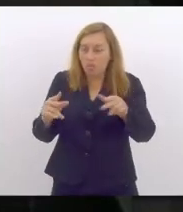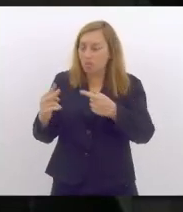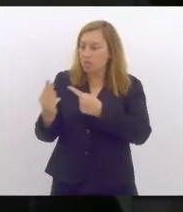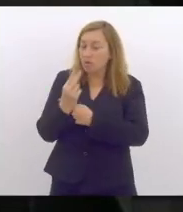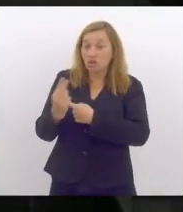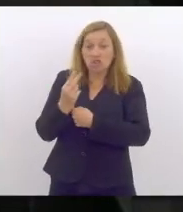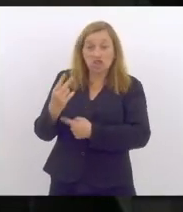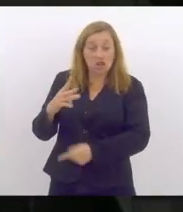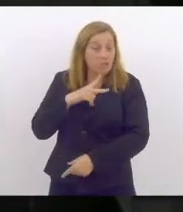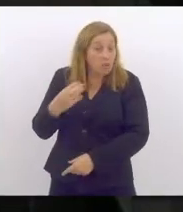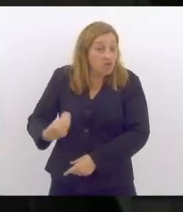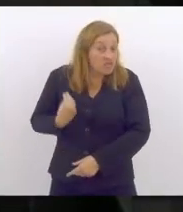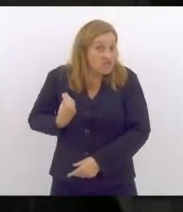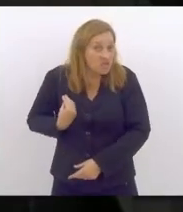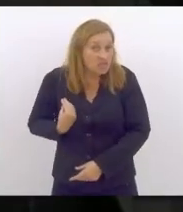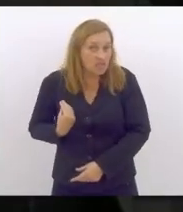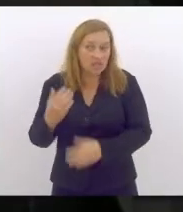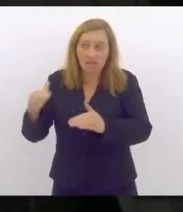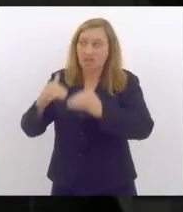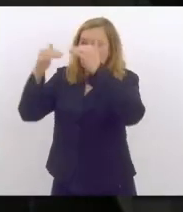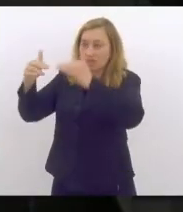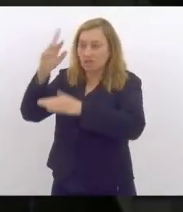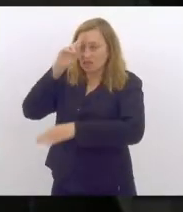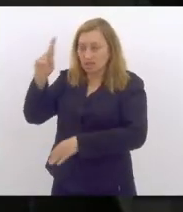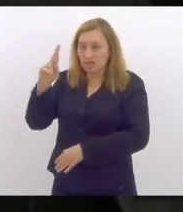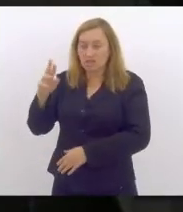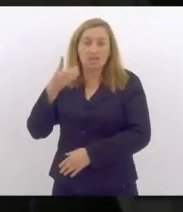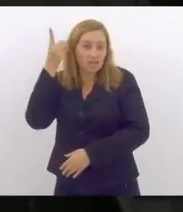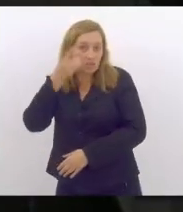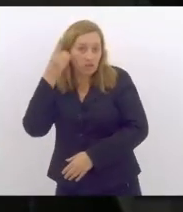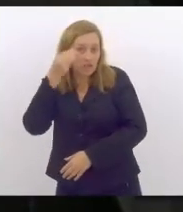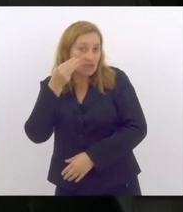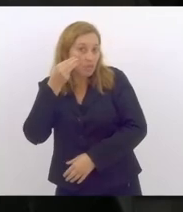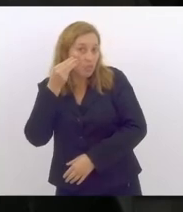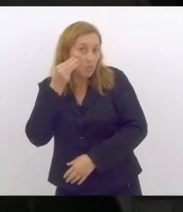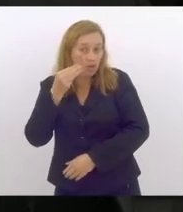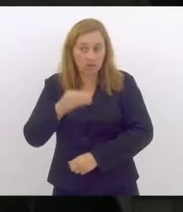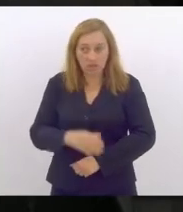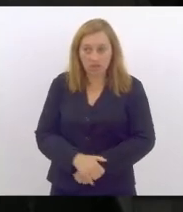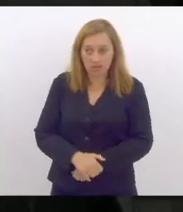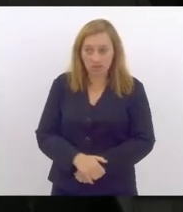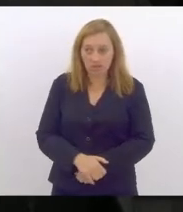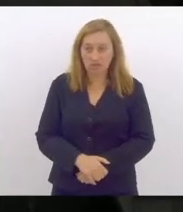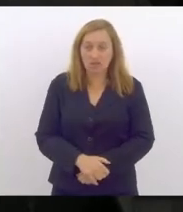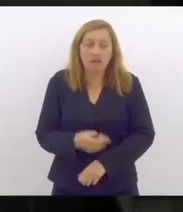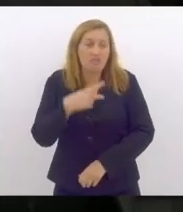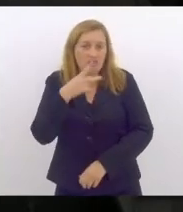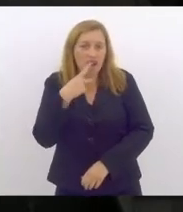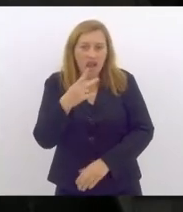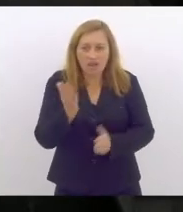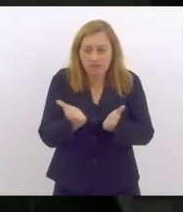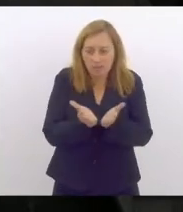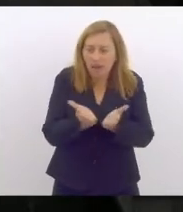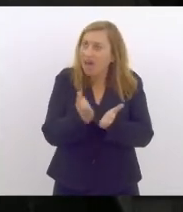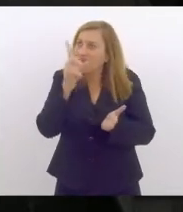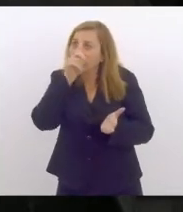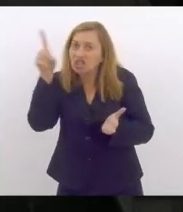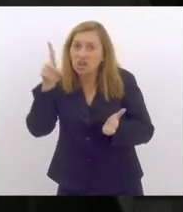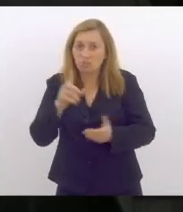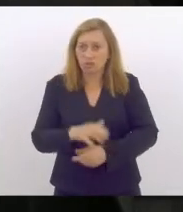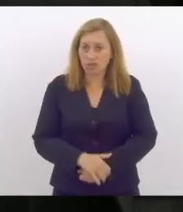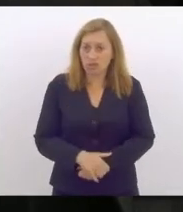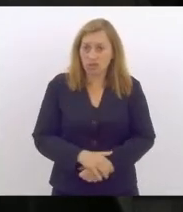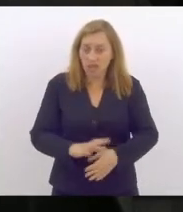Vossa Excelência e a deputada Mônica Francisco citaram a Bíblia, né?